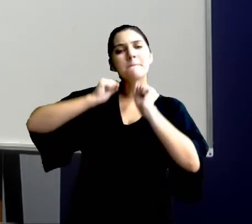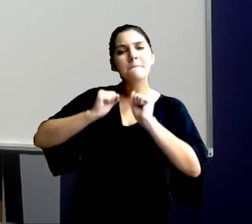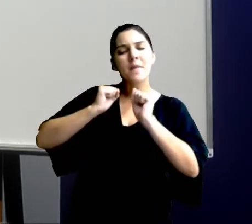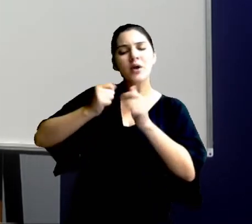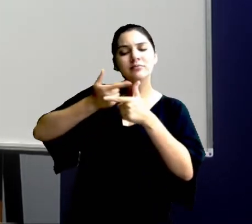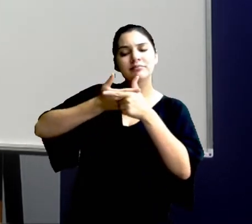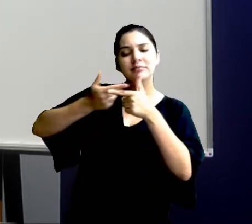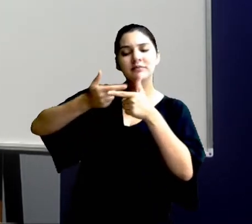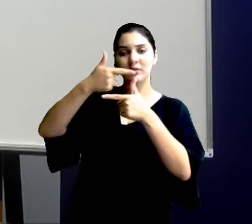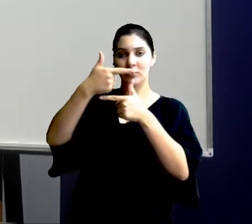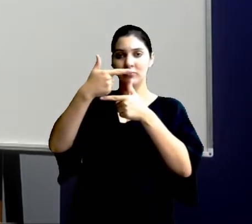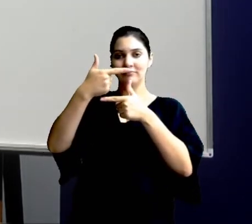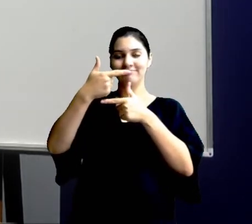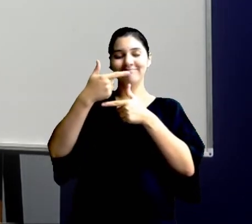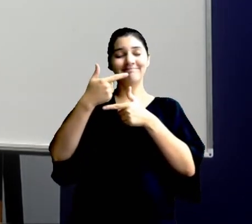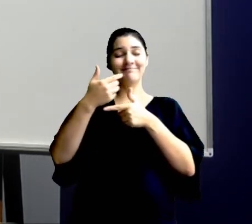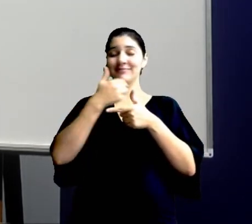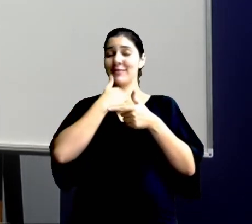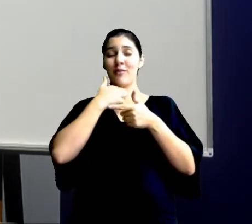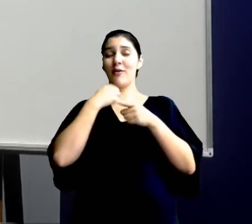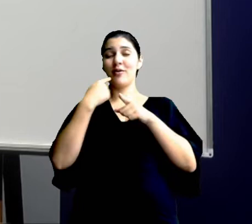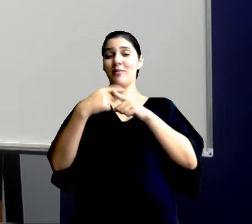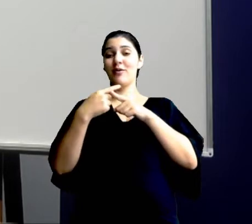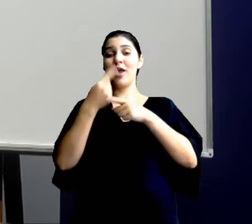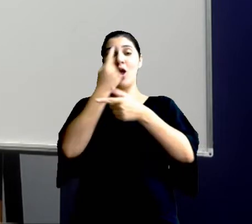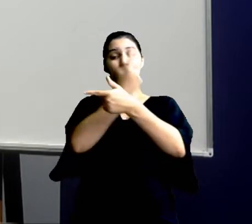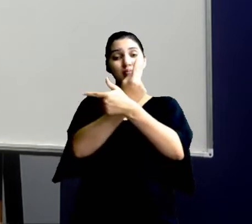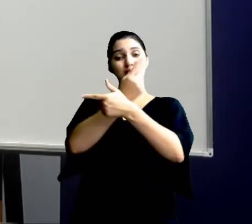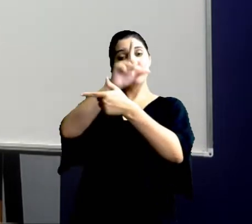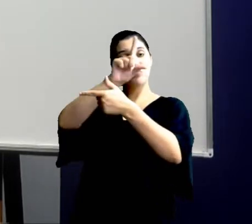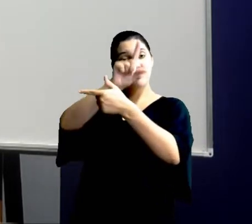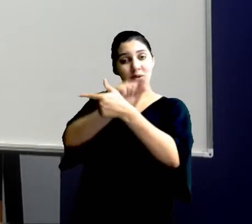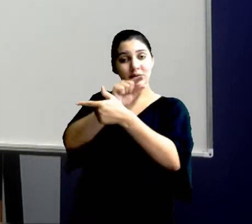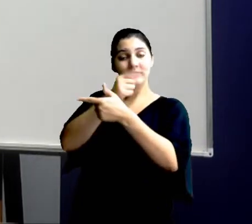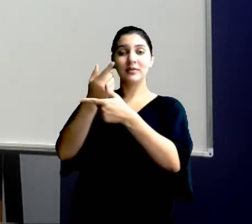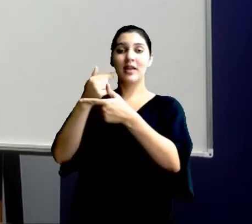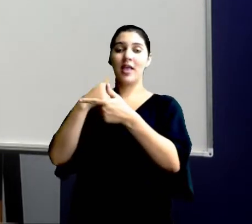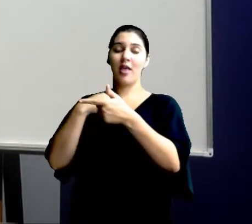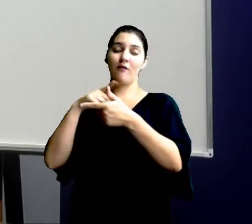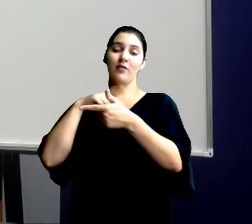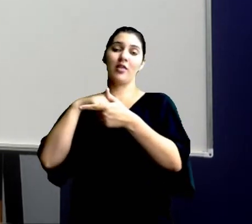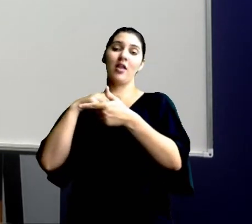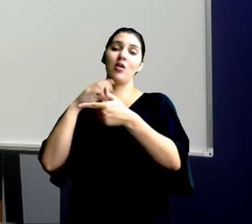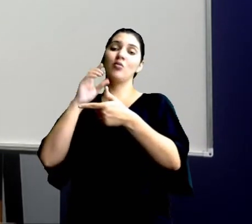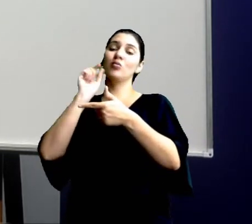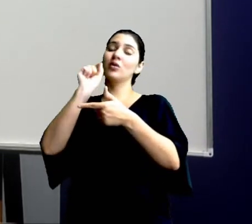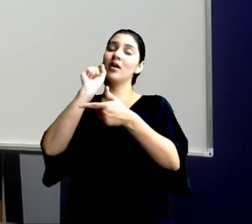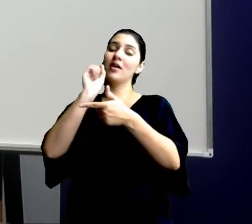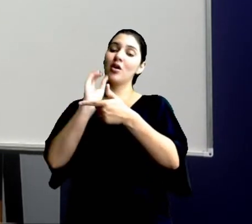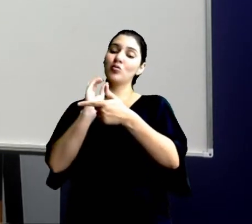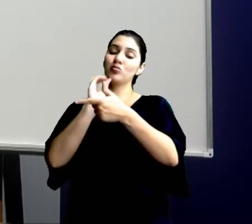gente? Não, porque 1 é pequeno, tá? Então, o que eu faço? Eu acrescento 0